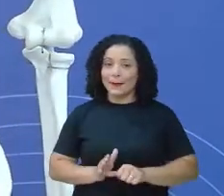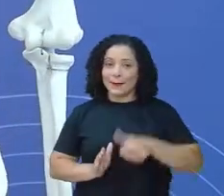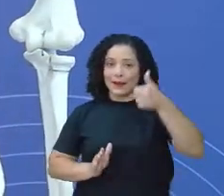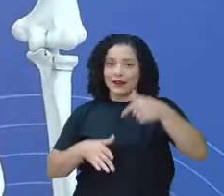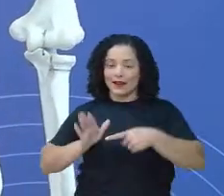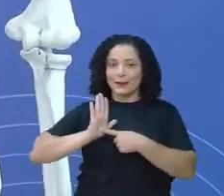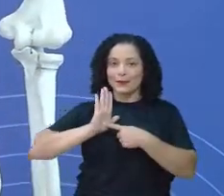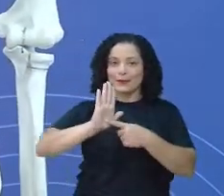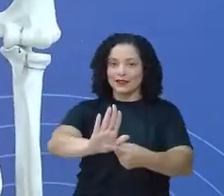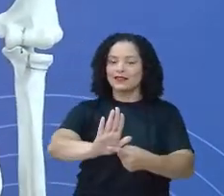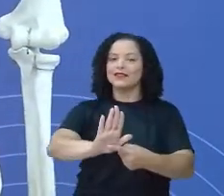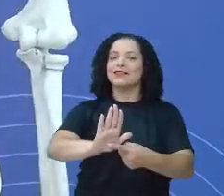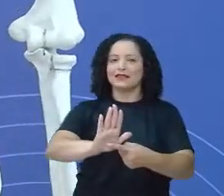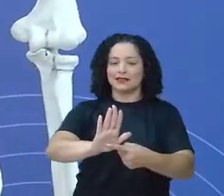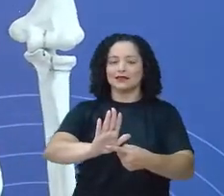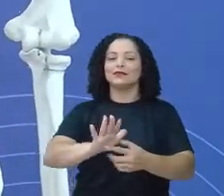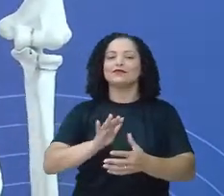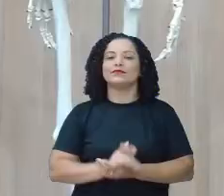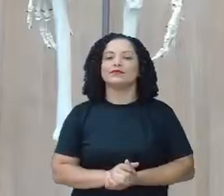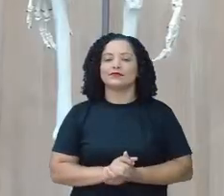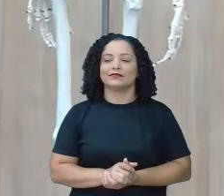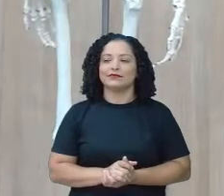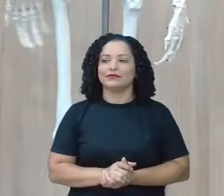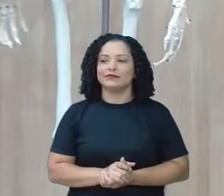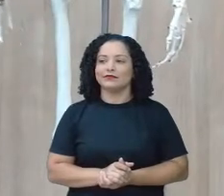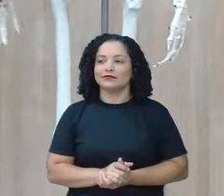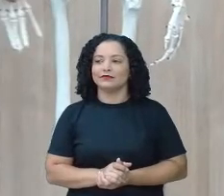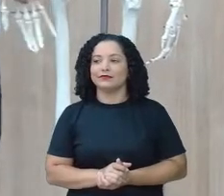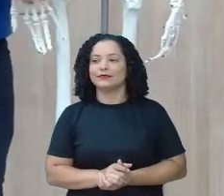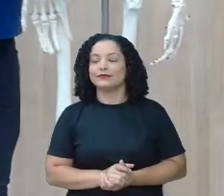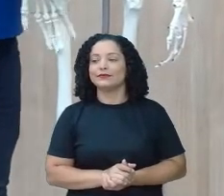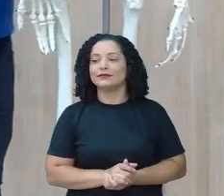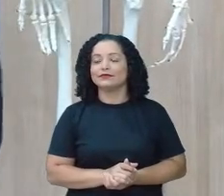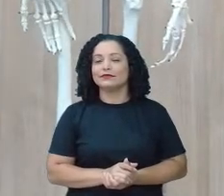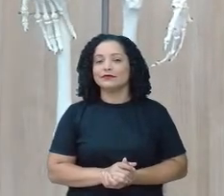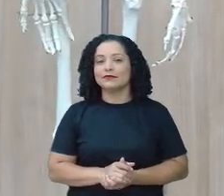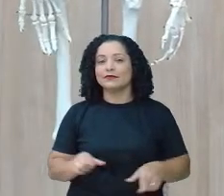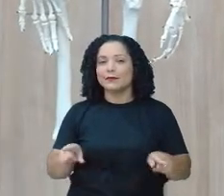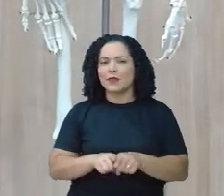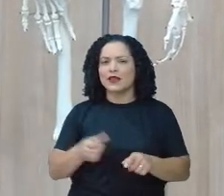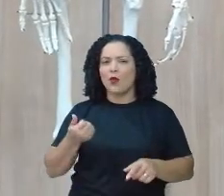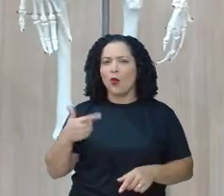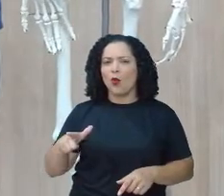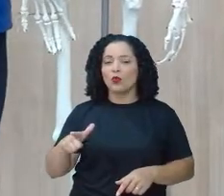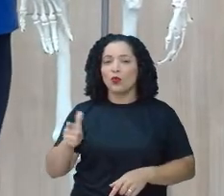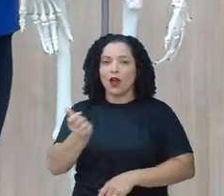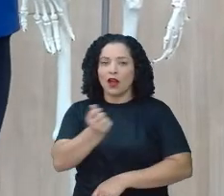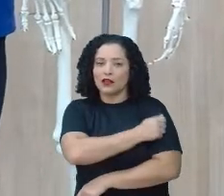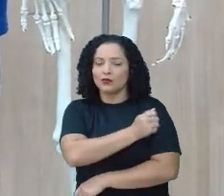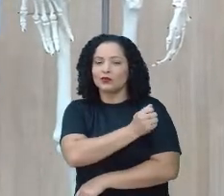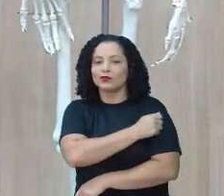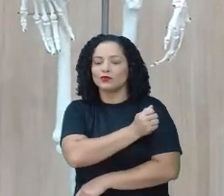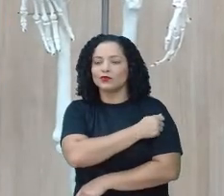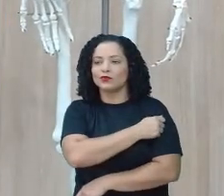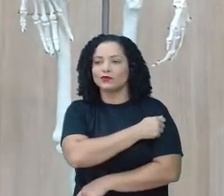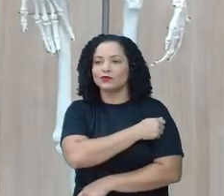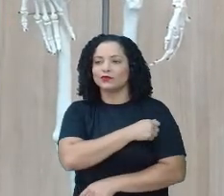apresentação de alguns alunos, né, que já estão falando. O outro aluno, ele falou da questão